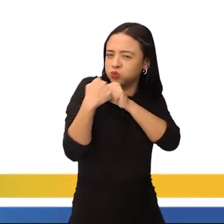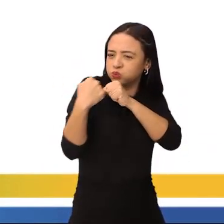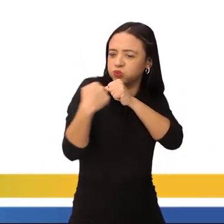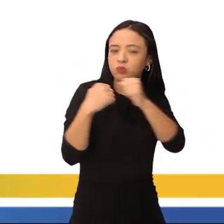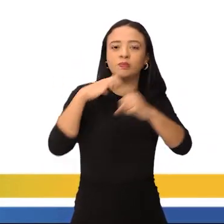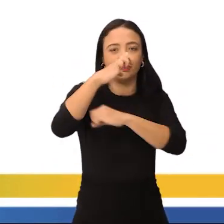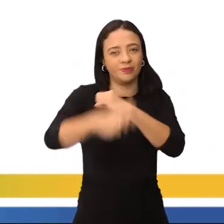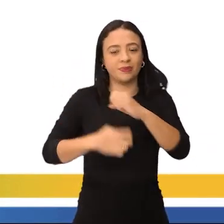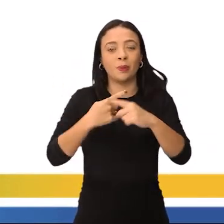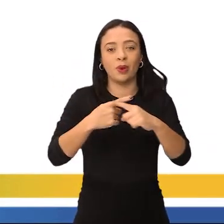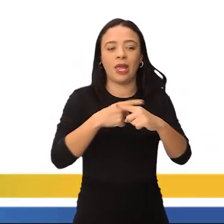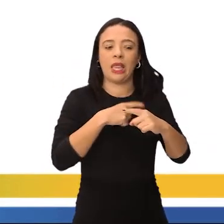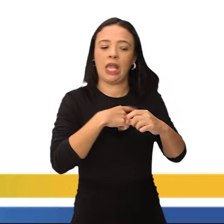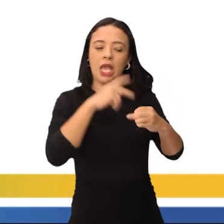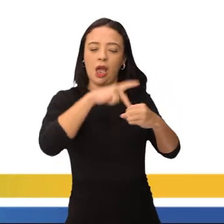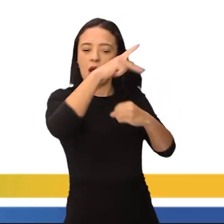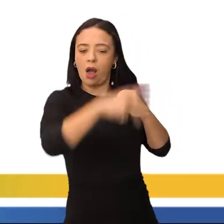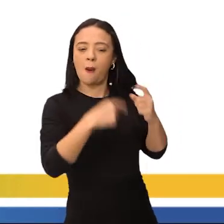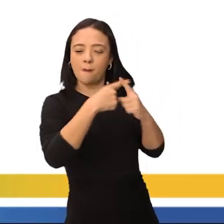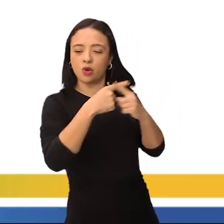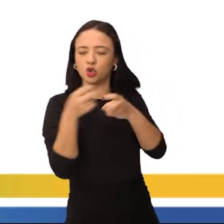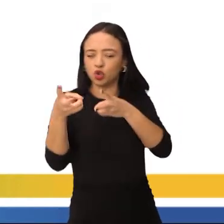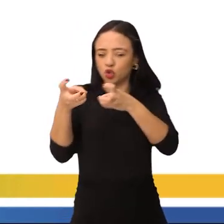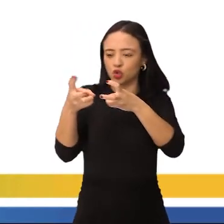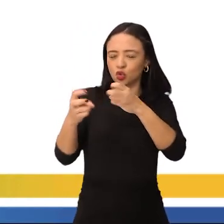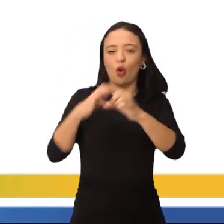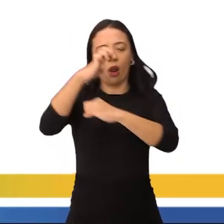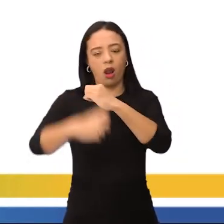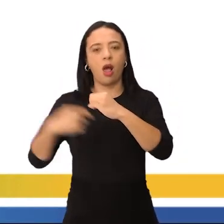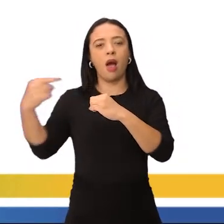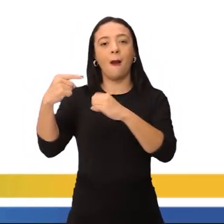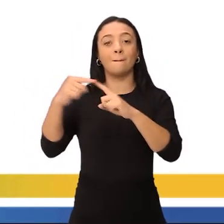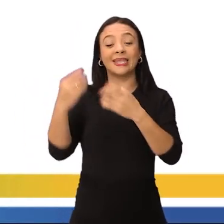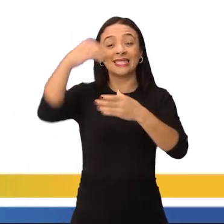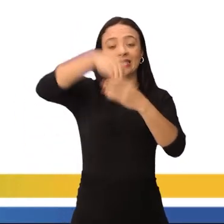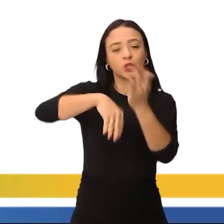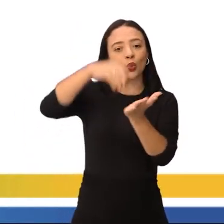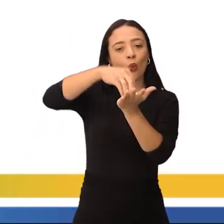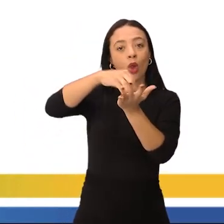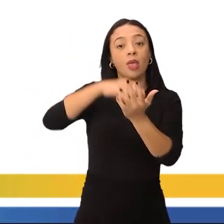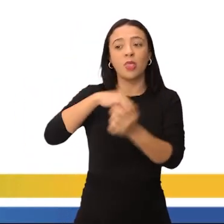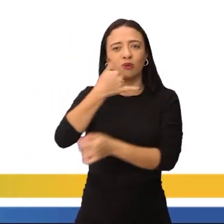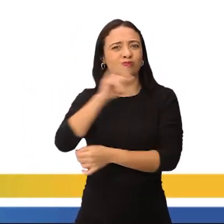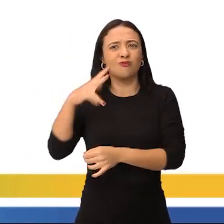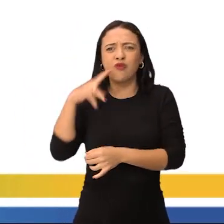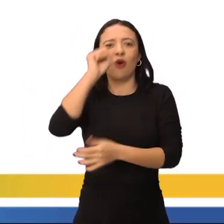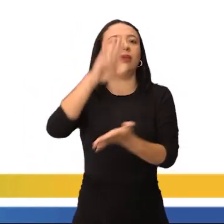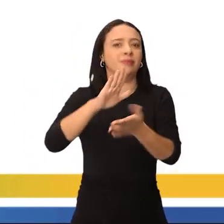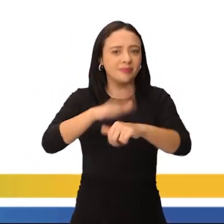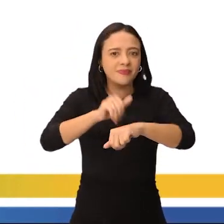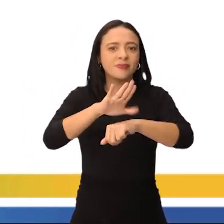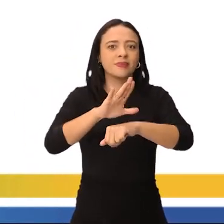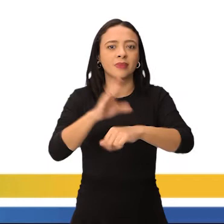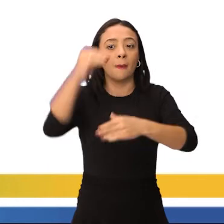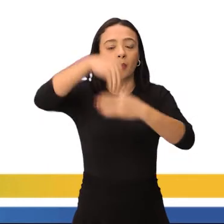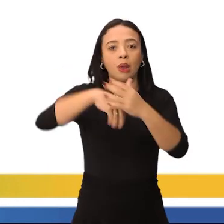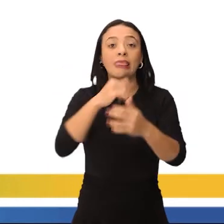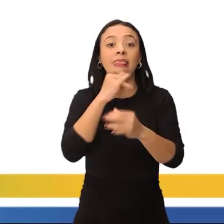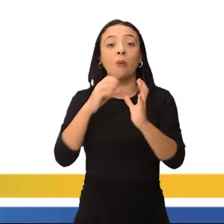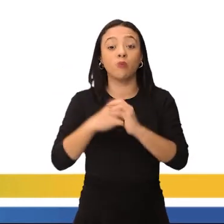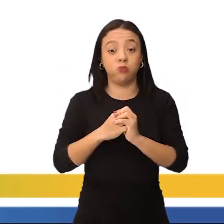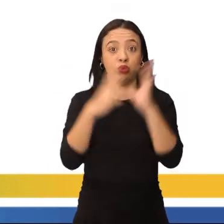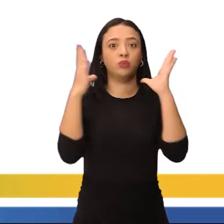porque são cargas positivas que vão atrair as cargas negativas mas esses o núcleo tem uma energia muito mais intensa que ser energia nuclear